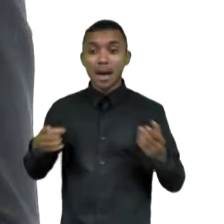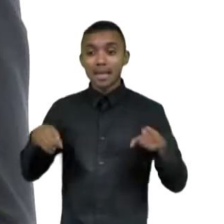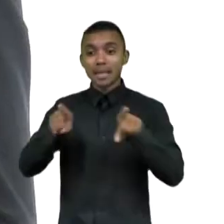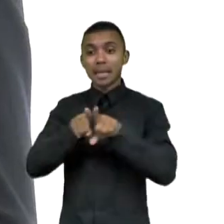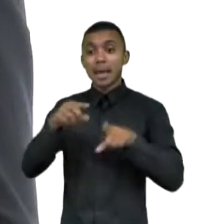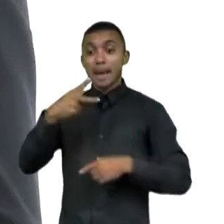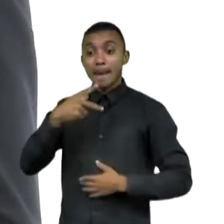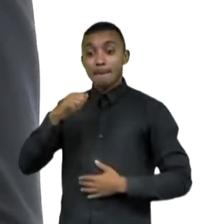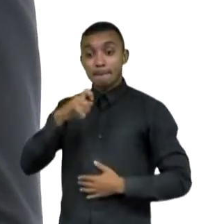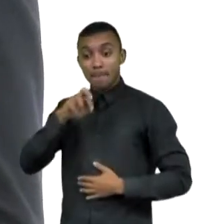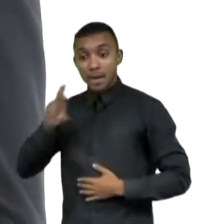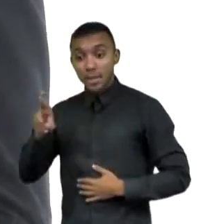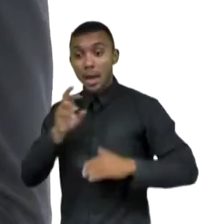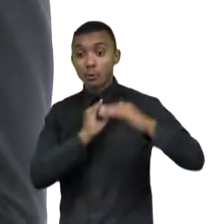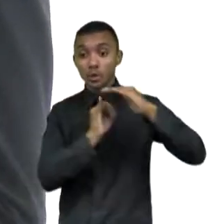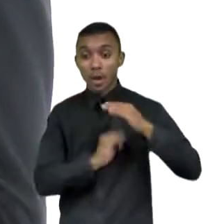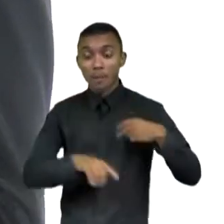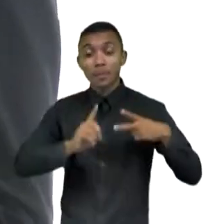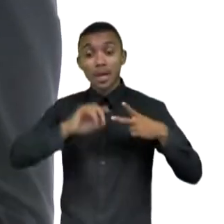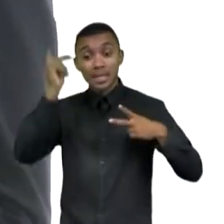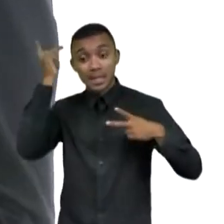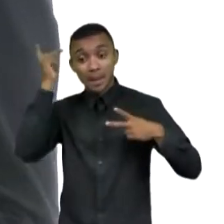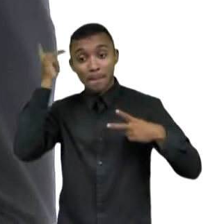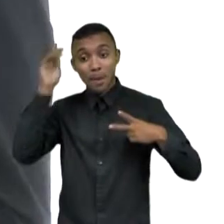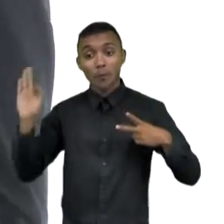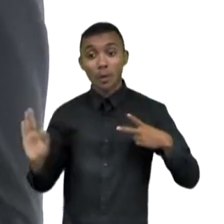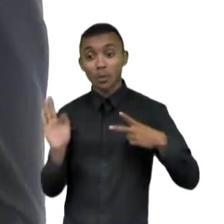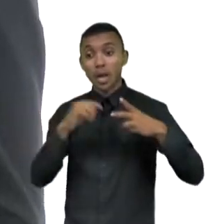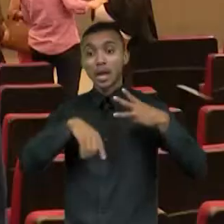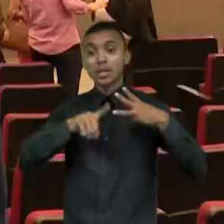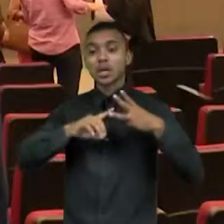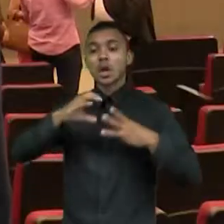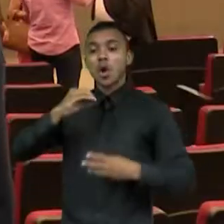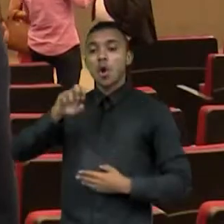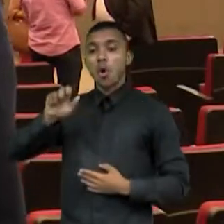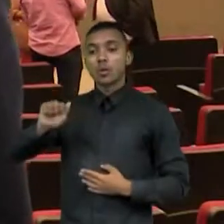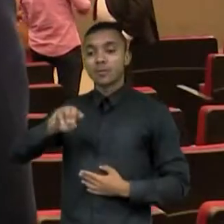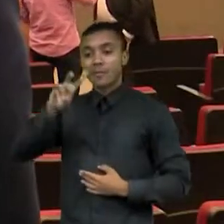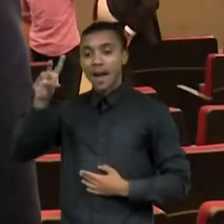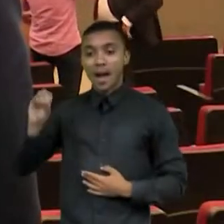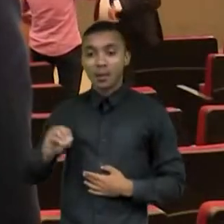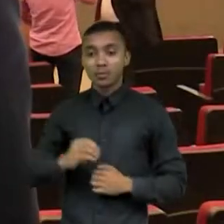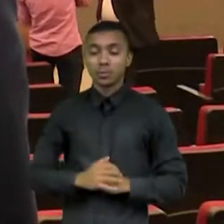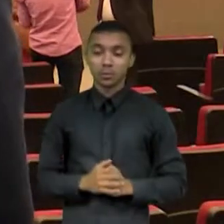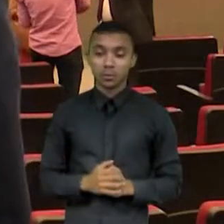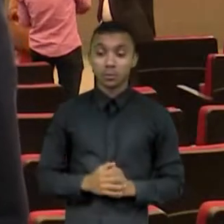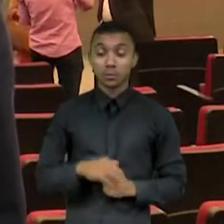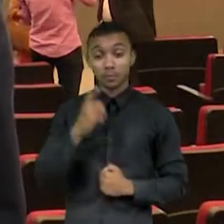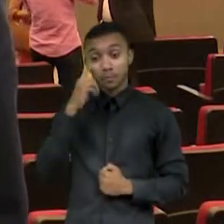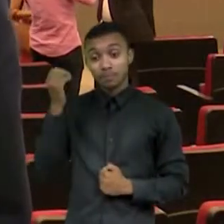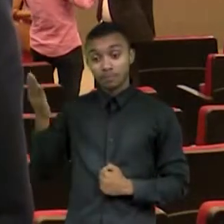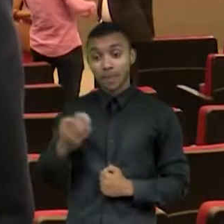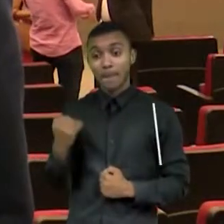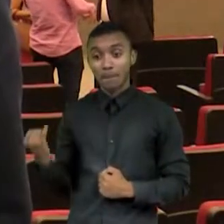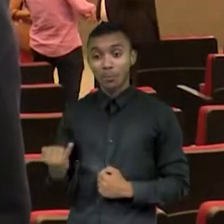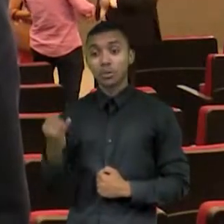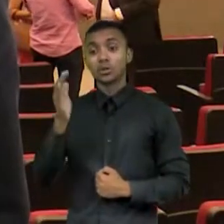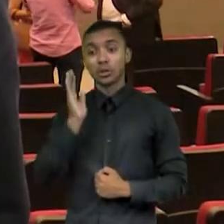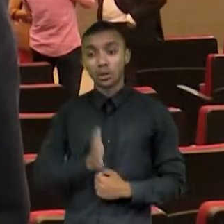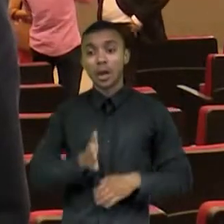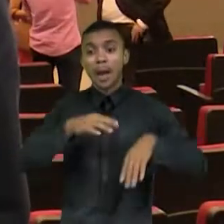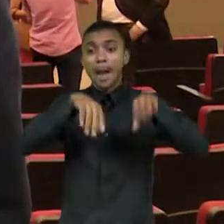Pasteur, Universidade de São Paulo e Fundação Oswaldo Cruz. Este momento é essencial, porque hoje em dia nós temos uma